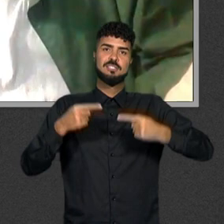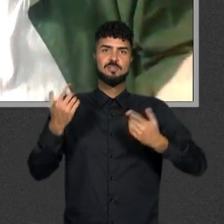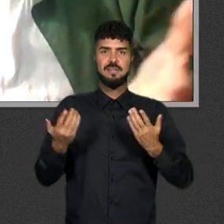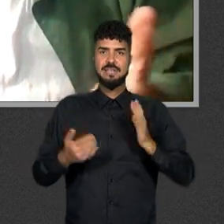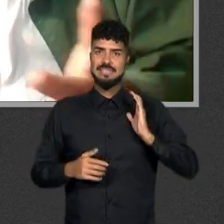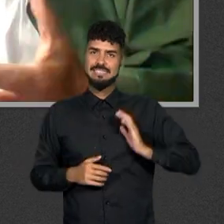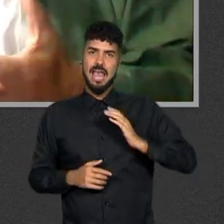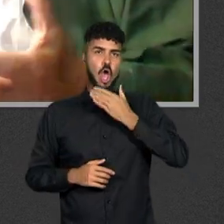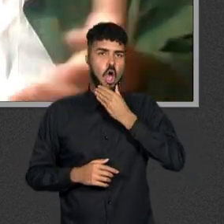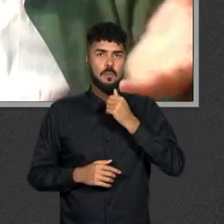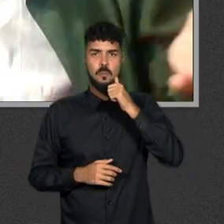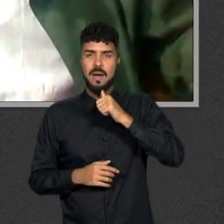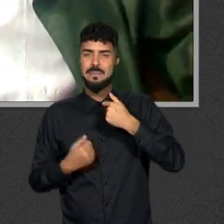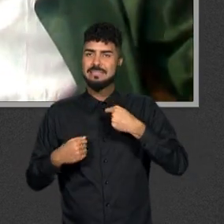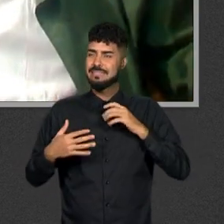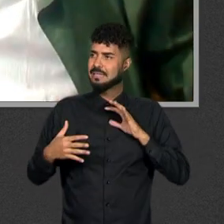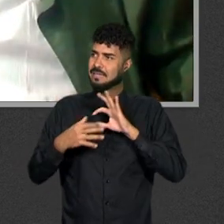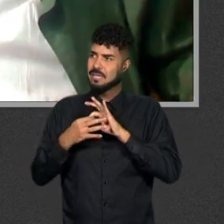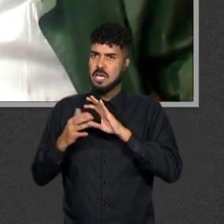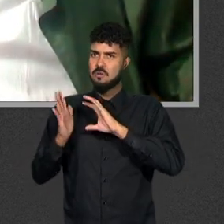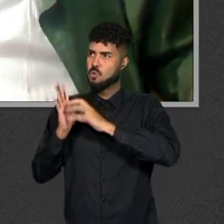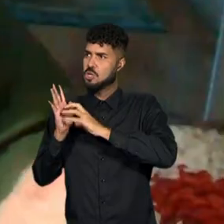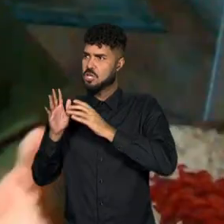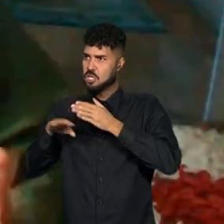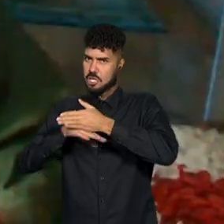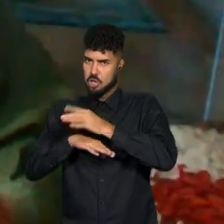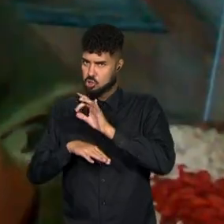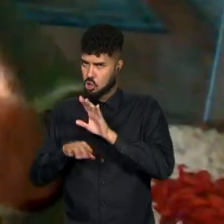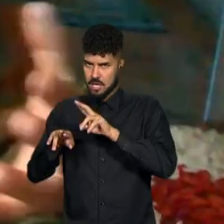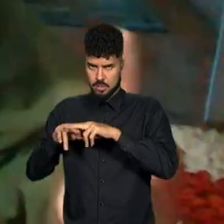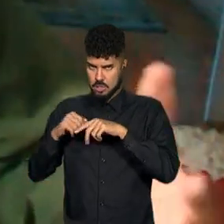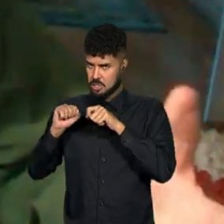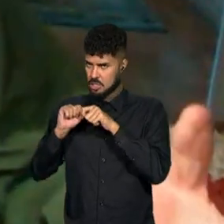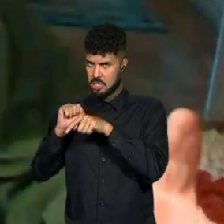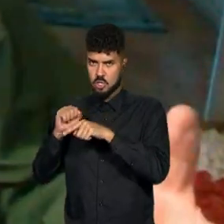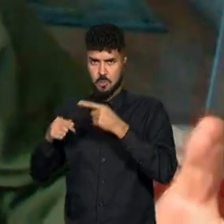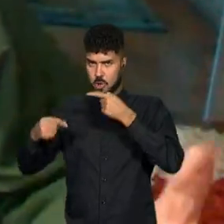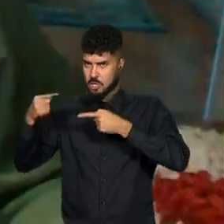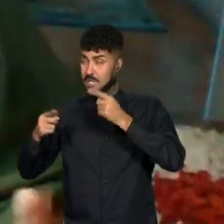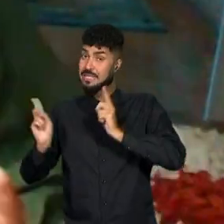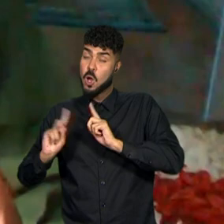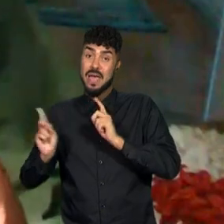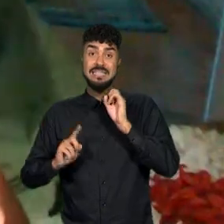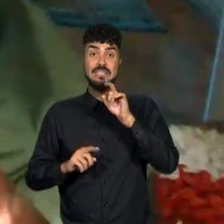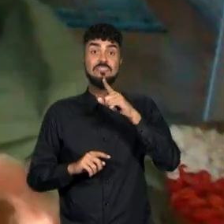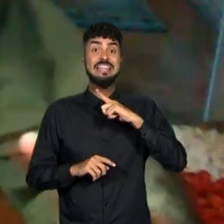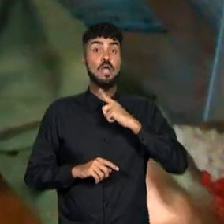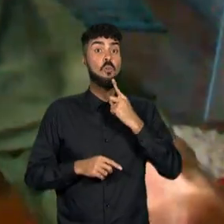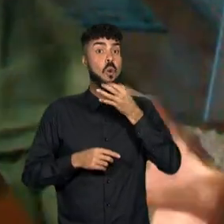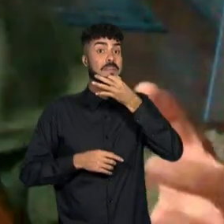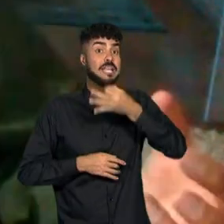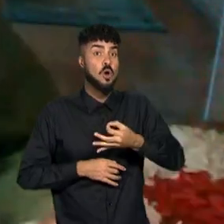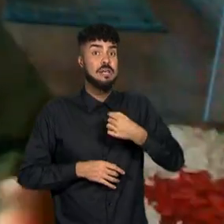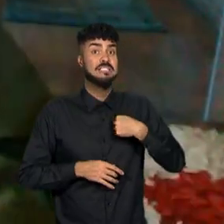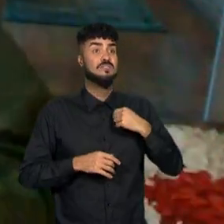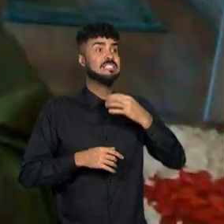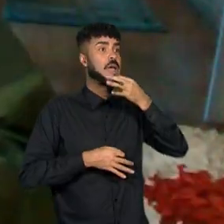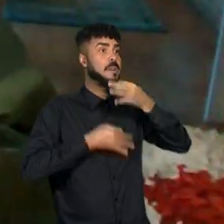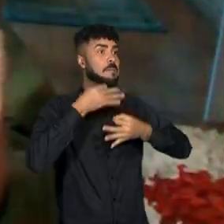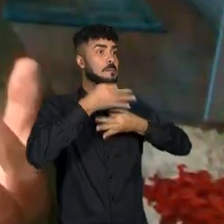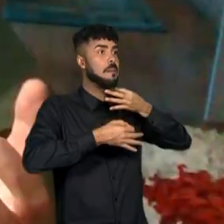cidadão, precisa estar filiado nesse ou naquele partido, é ter opinião e defendê-las, construindo